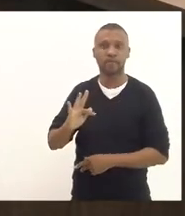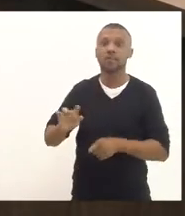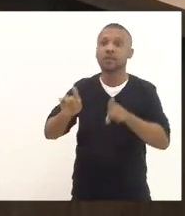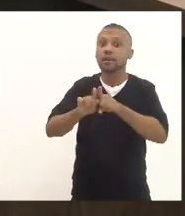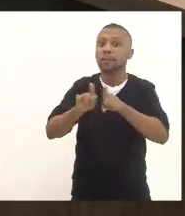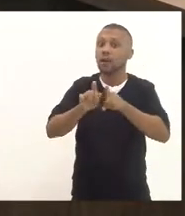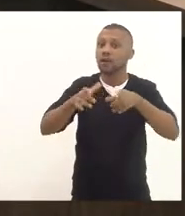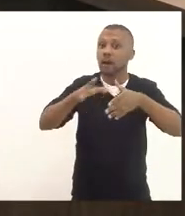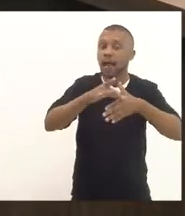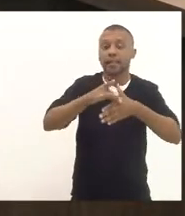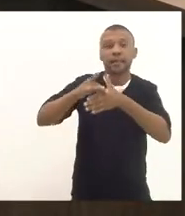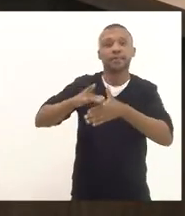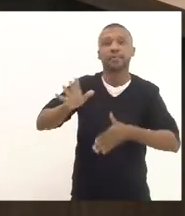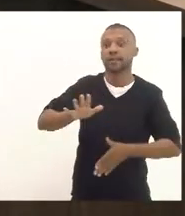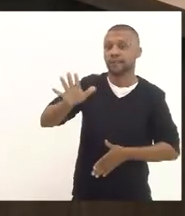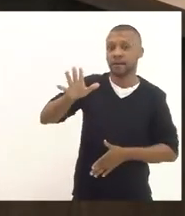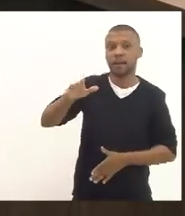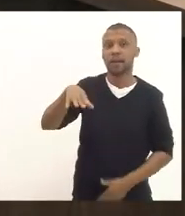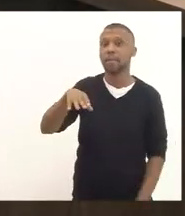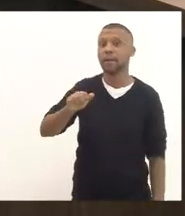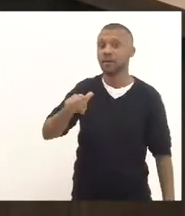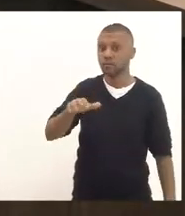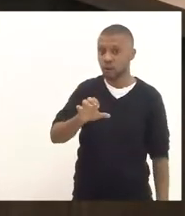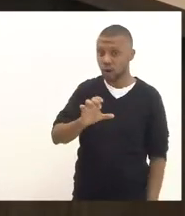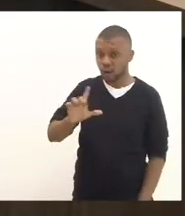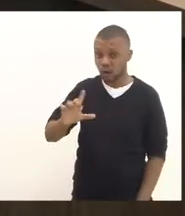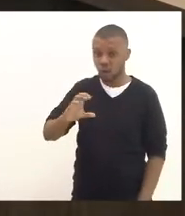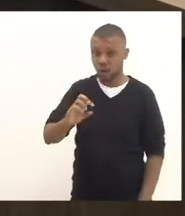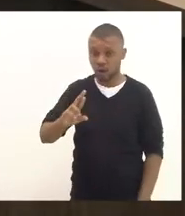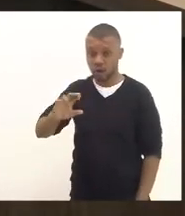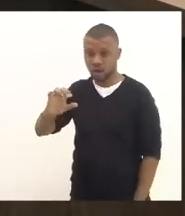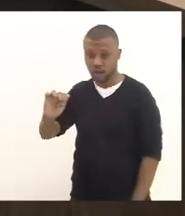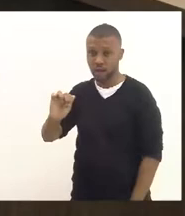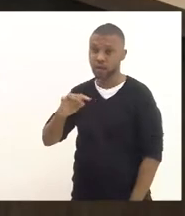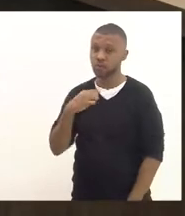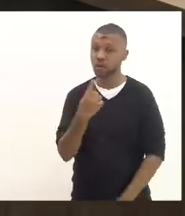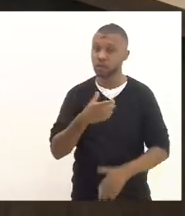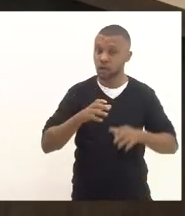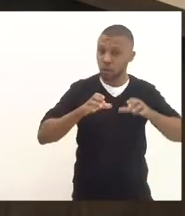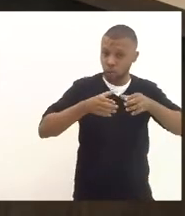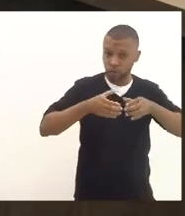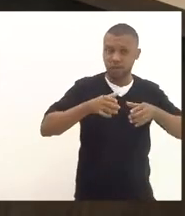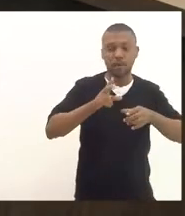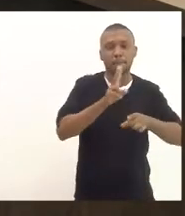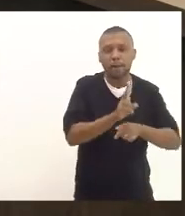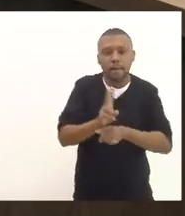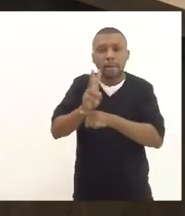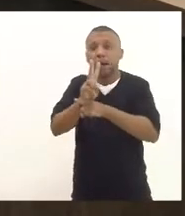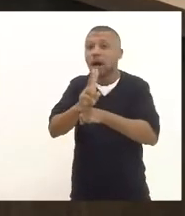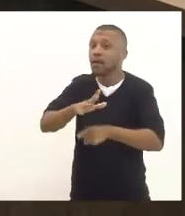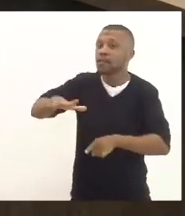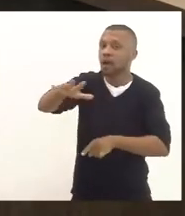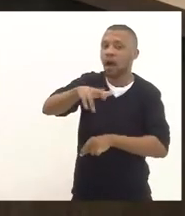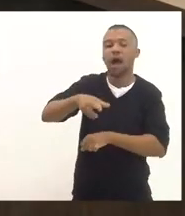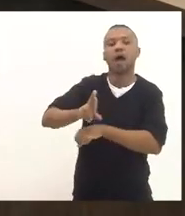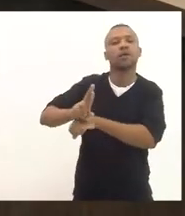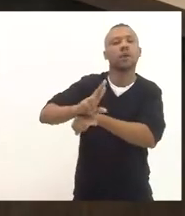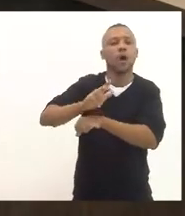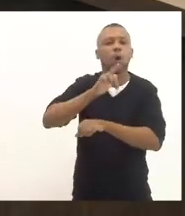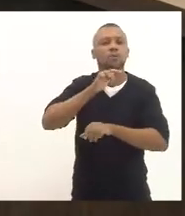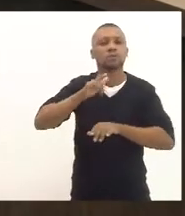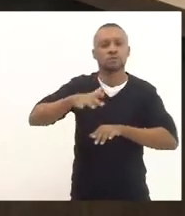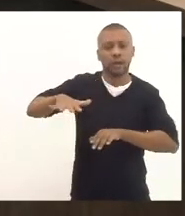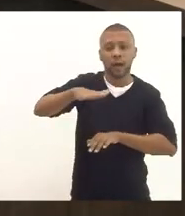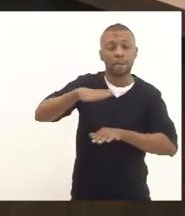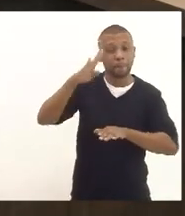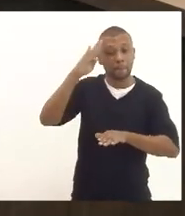liderança da favela Manuel Correia que são parte dos atendimentos que a comissão vem fazendo na região dos lagos e principalmente na